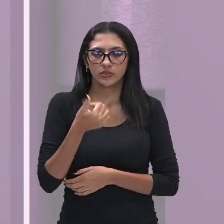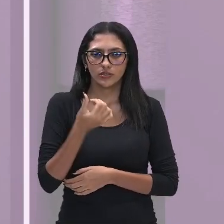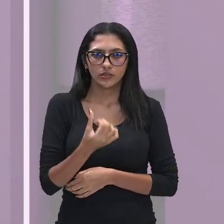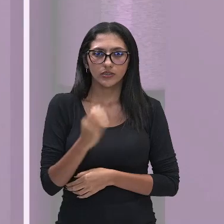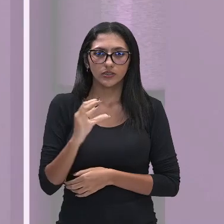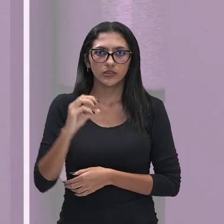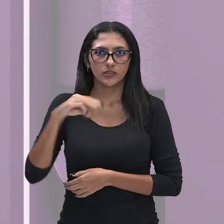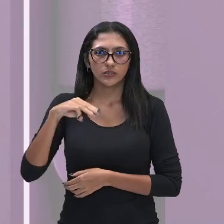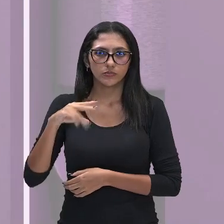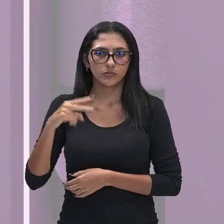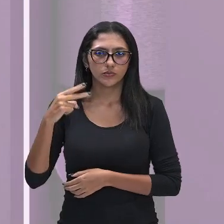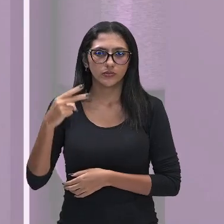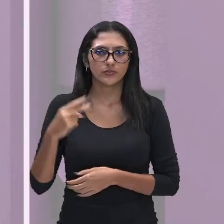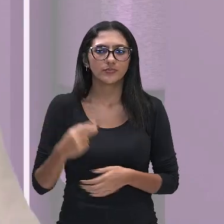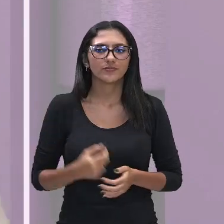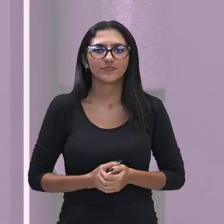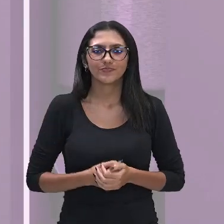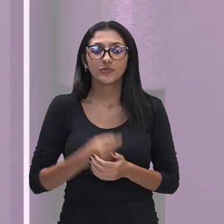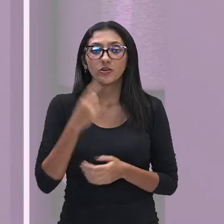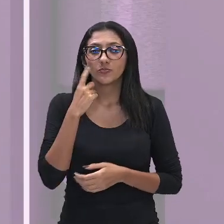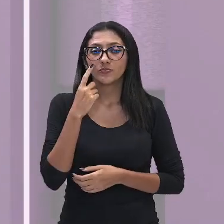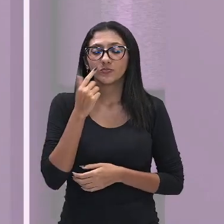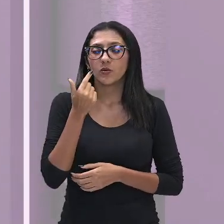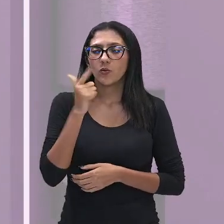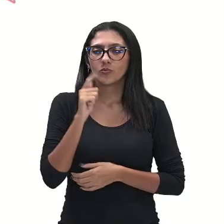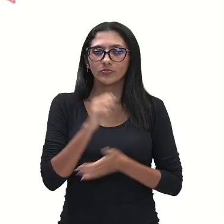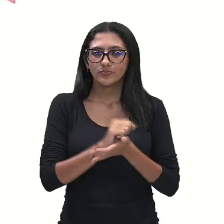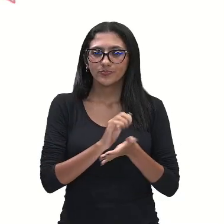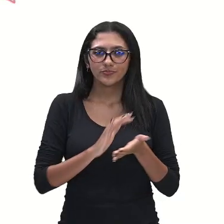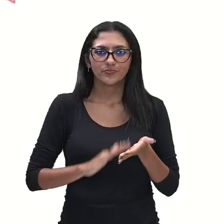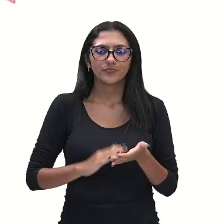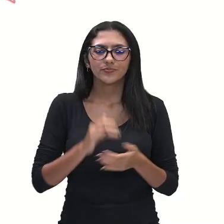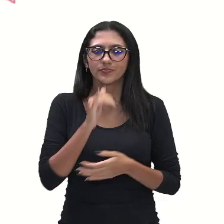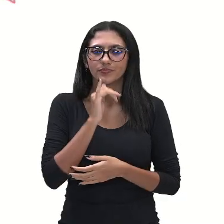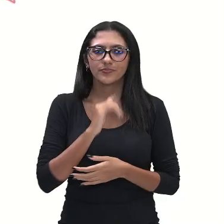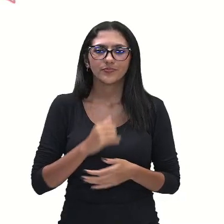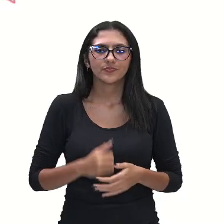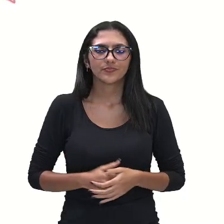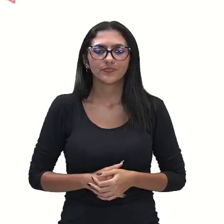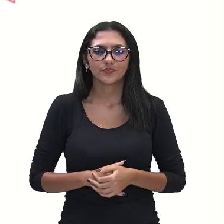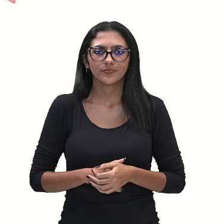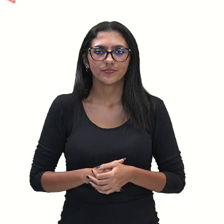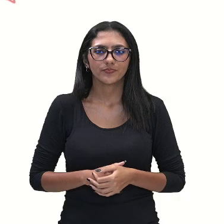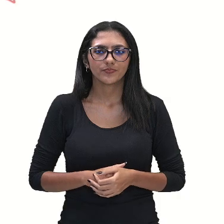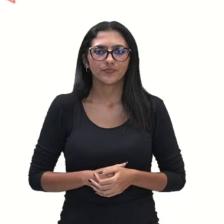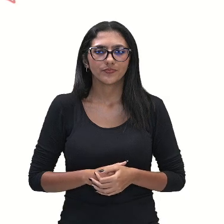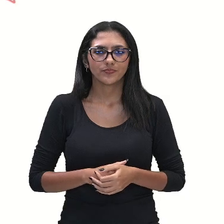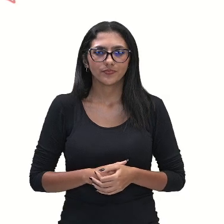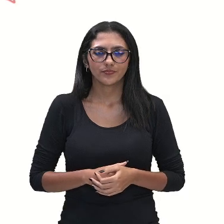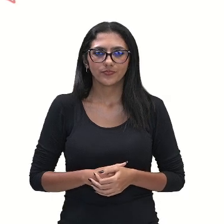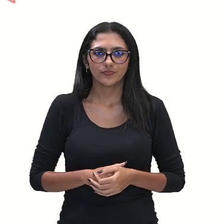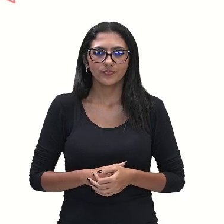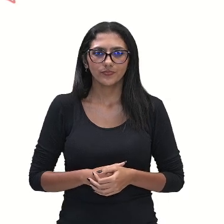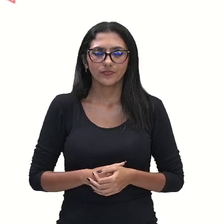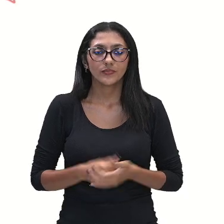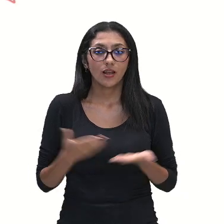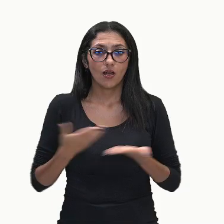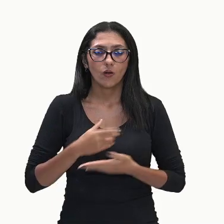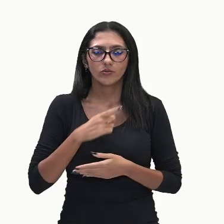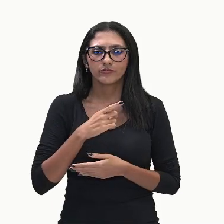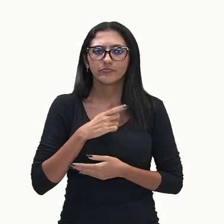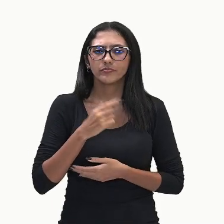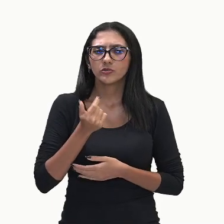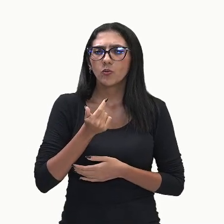452,16, tá bom? Vamos ao nosso próximo exemplo, acompanhe comigo. Nós temos agora mais um exemplo